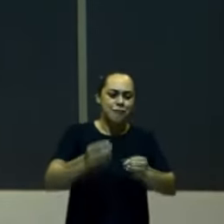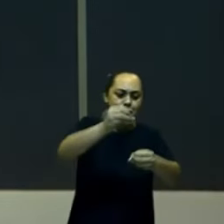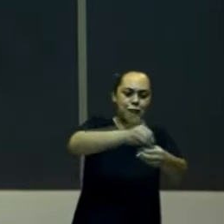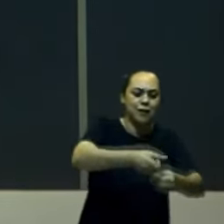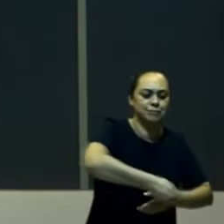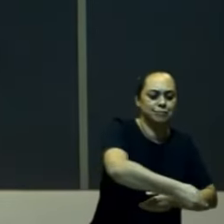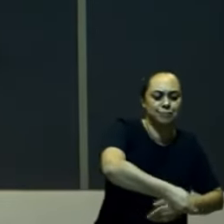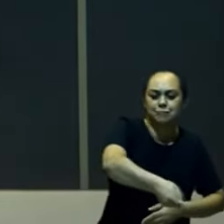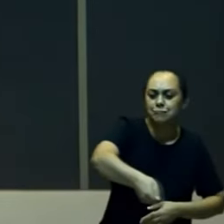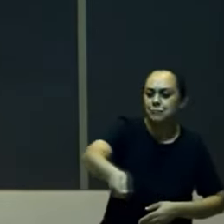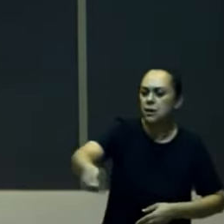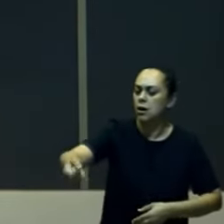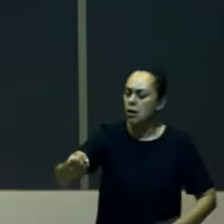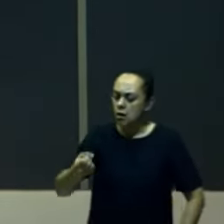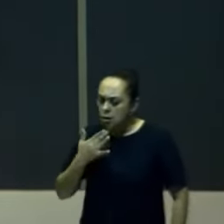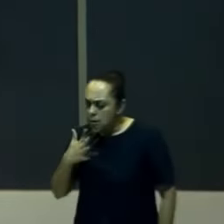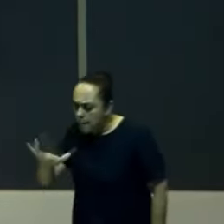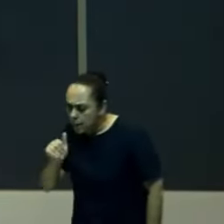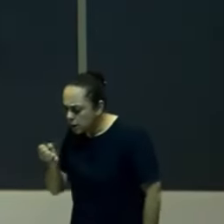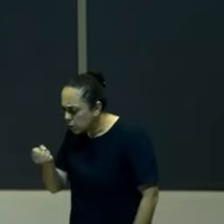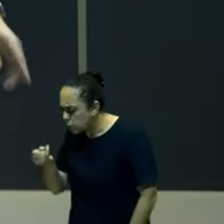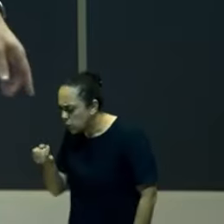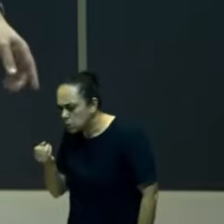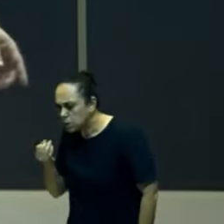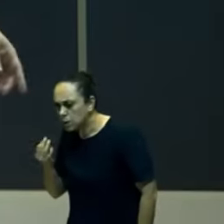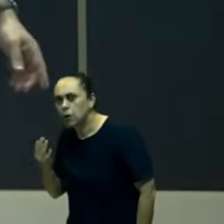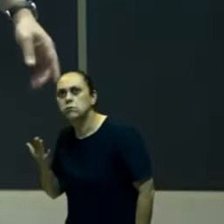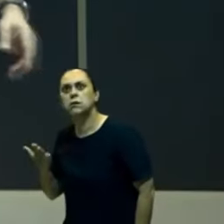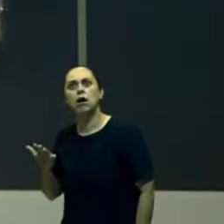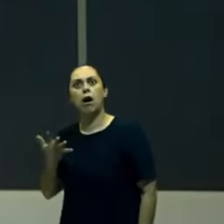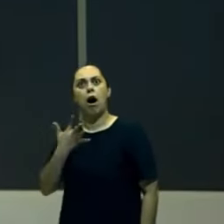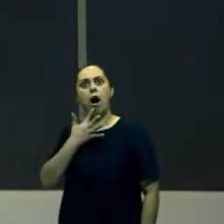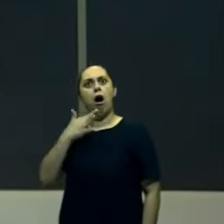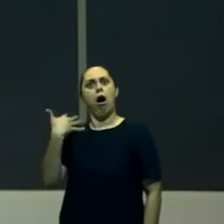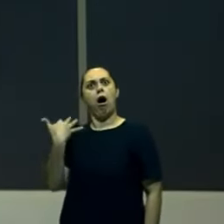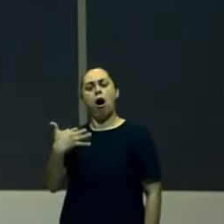se vê uma possibilidade de vencer o dia de amanhã.